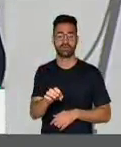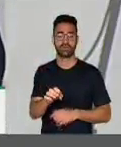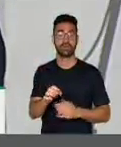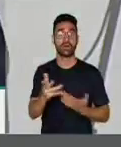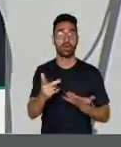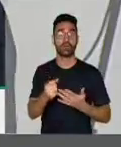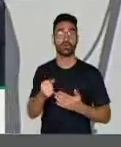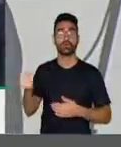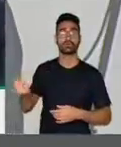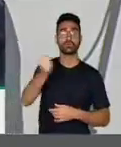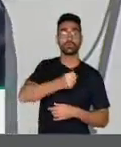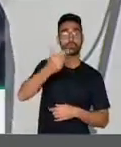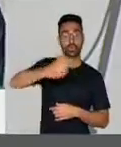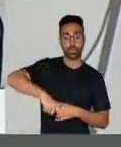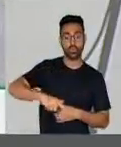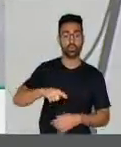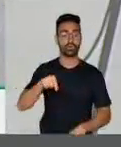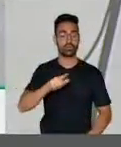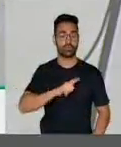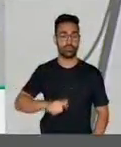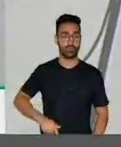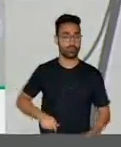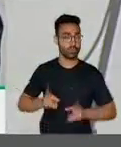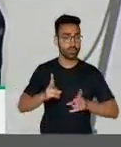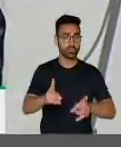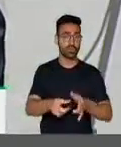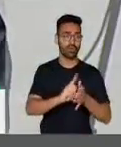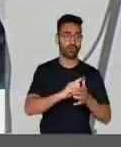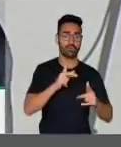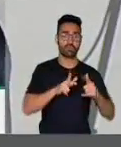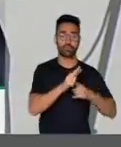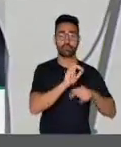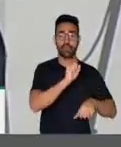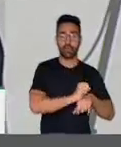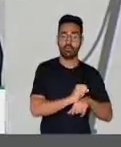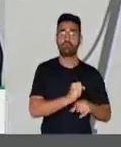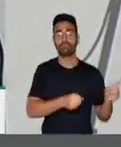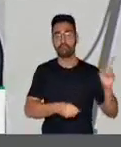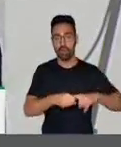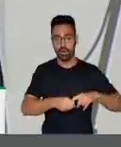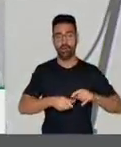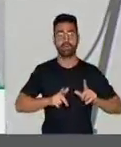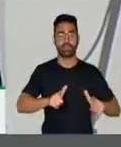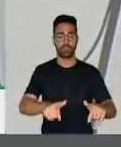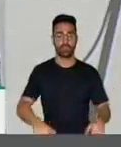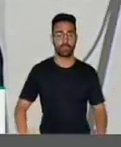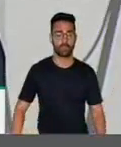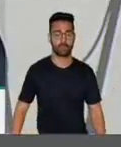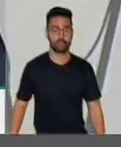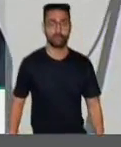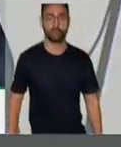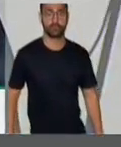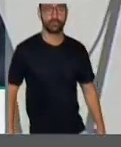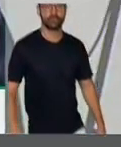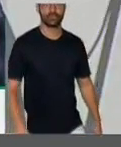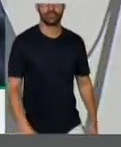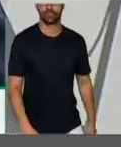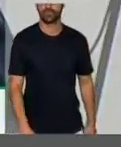de volta ao governo para dar sequência ao que foi interrompido. Renato tinha um planejamento, não conseguiu se reeleger em